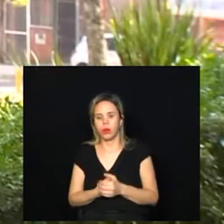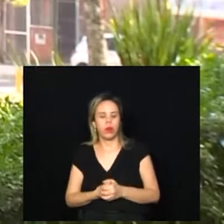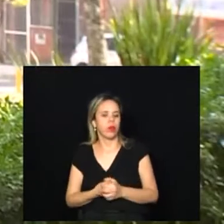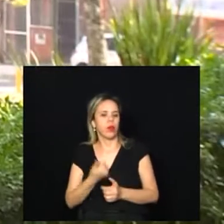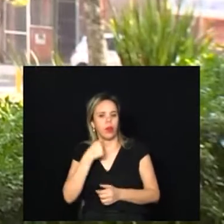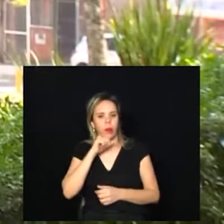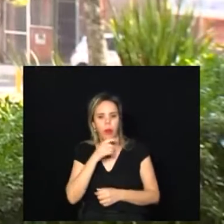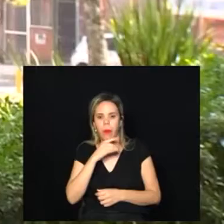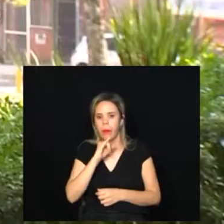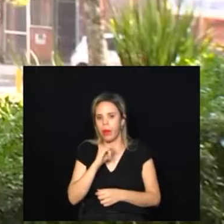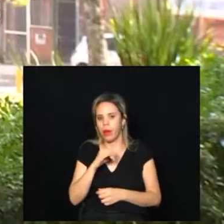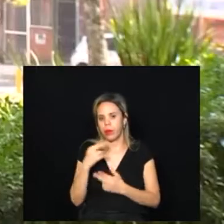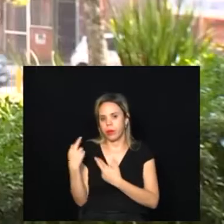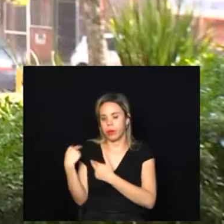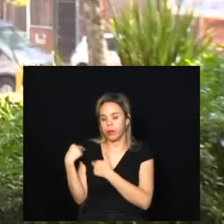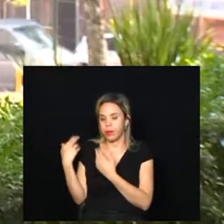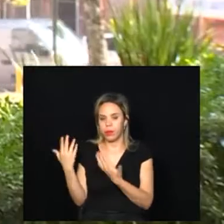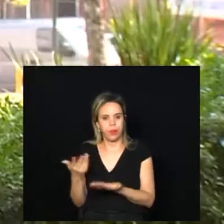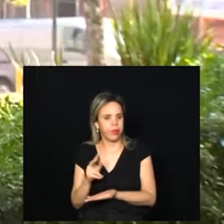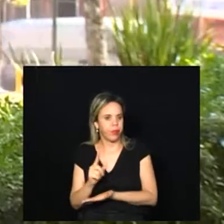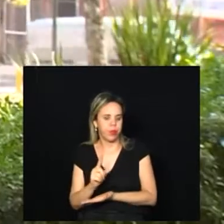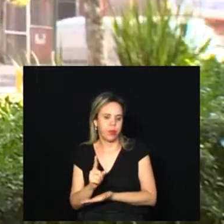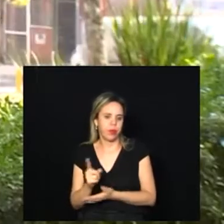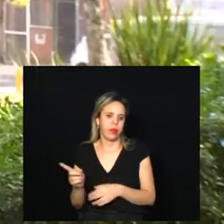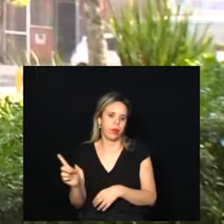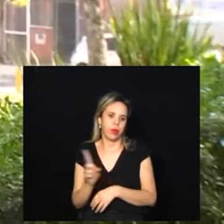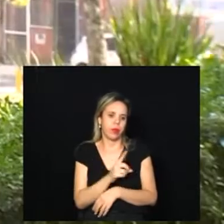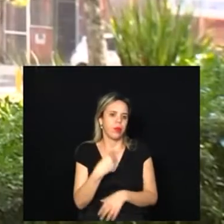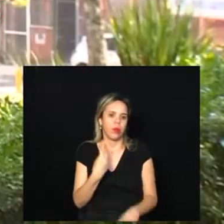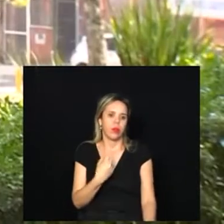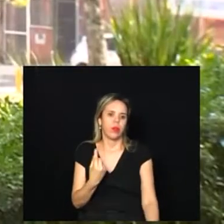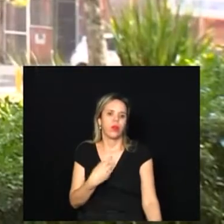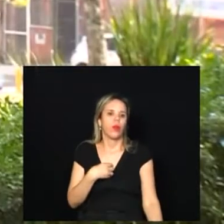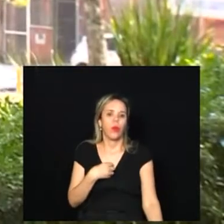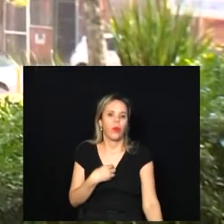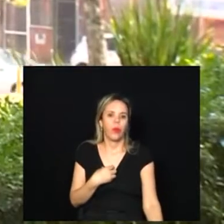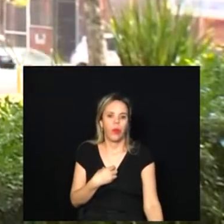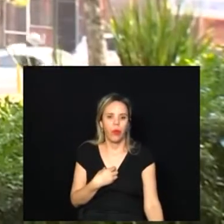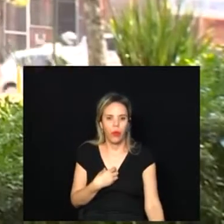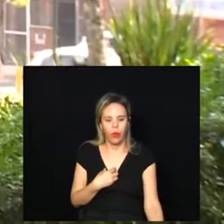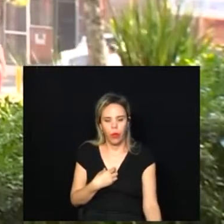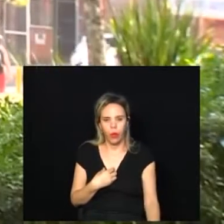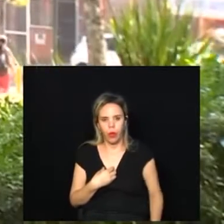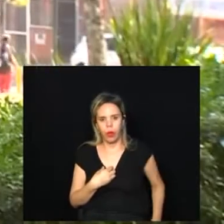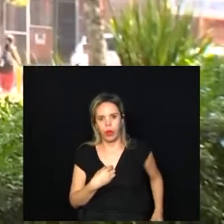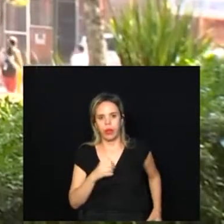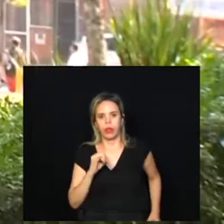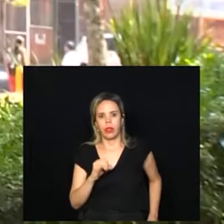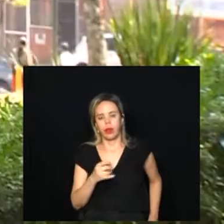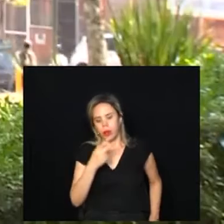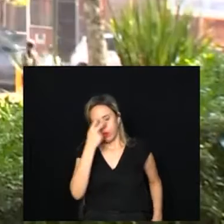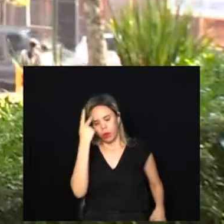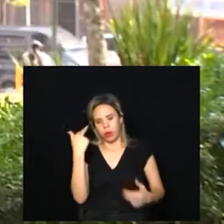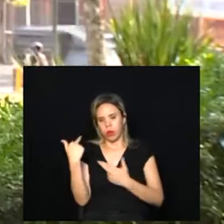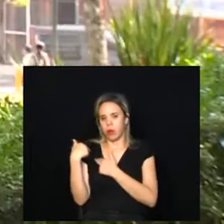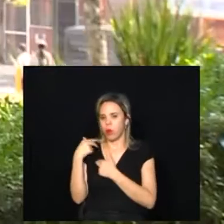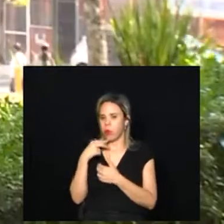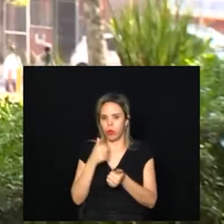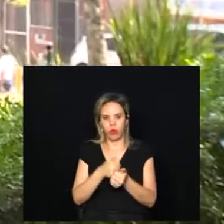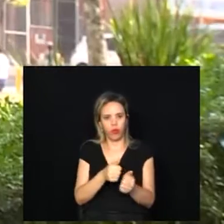mãe, o pai, um responsável que seja, ou não, pode vir sozinho. Como que funciona essa questão? Na impossibilidade do responsável